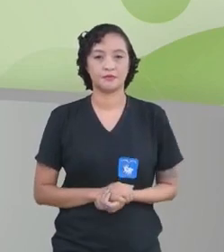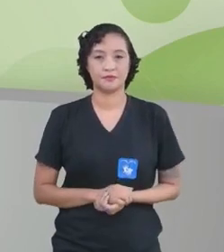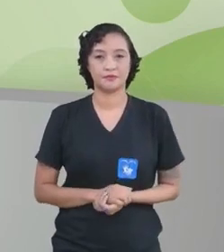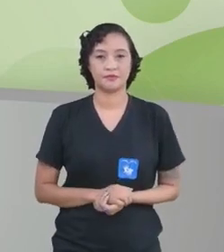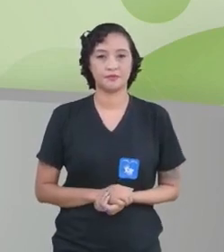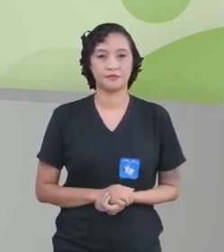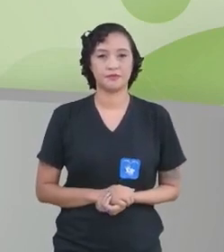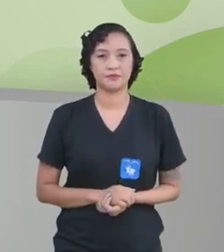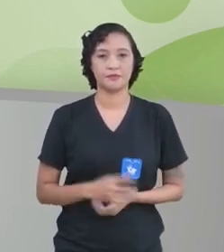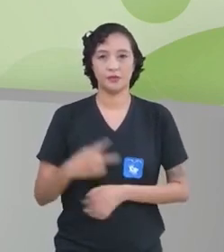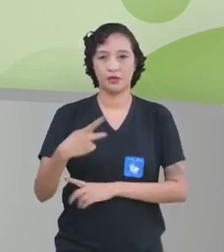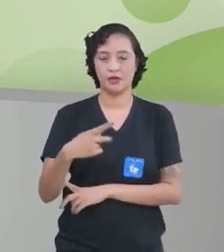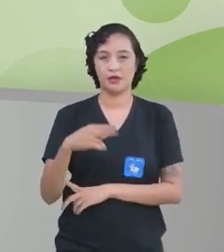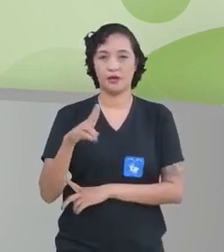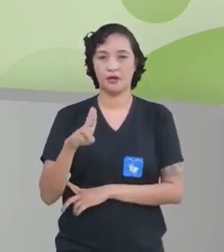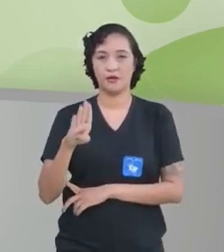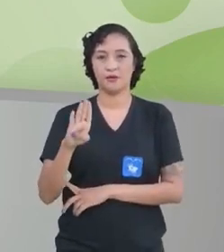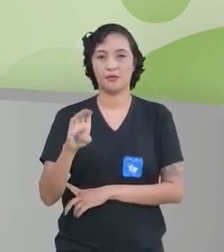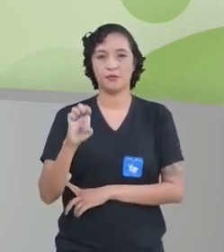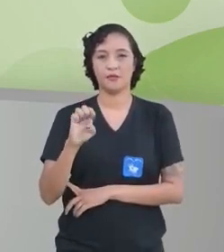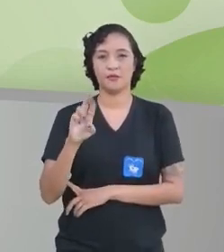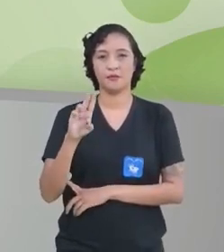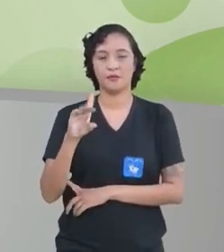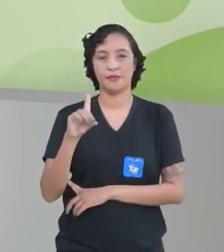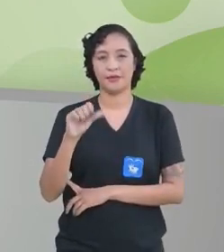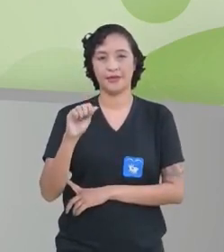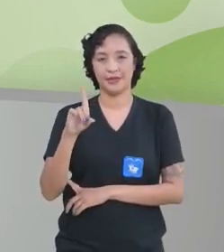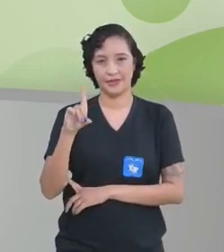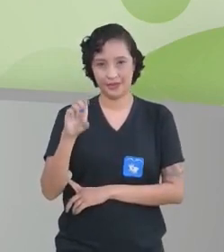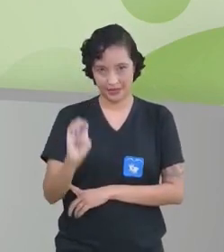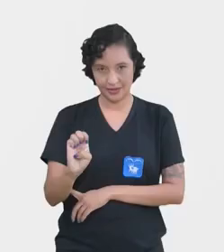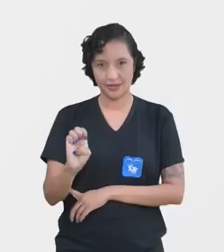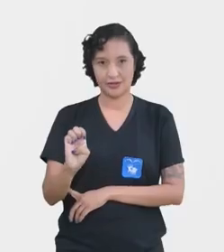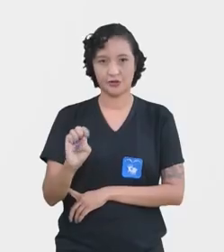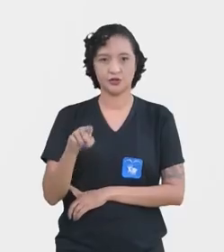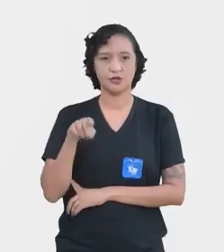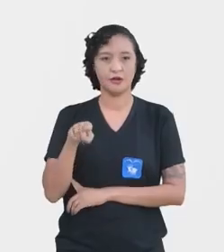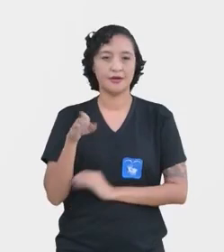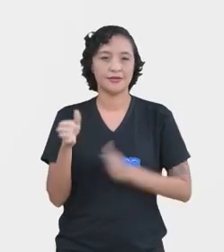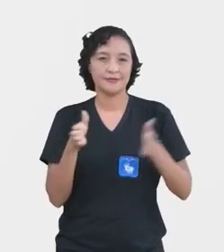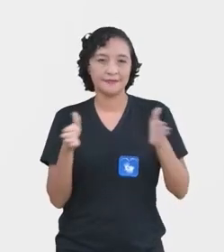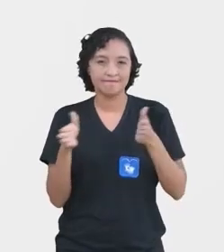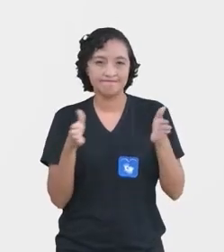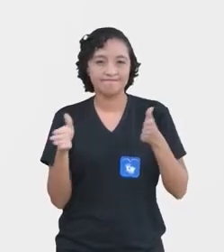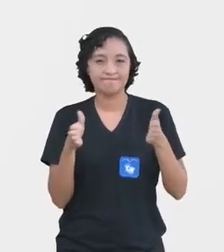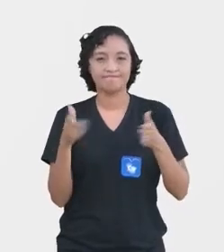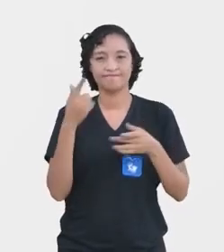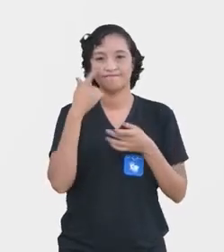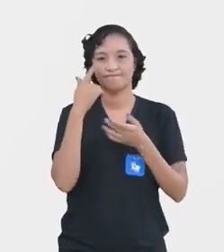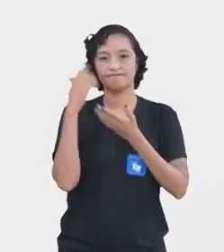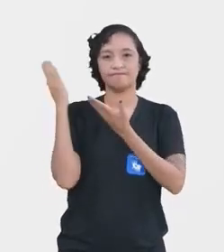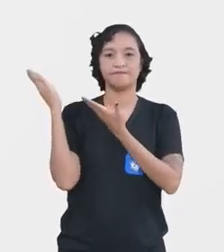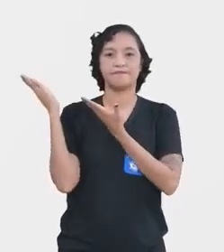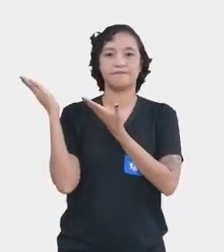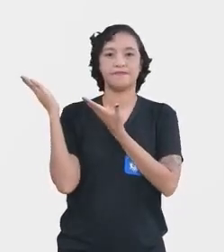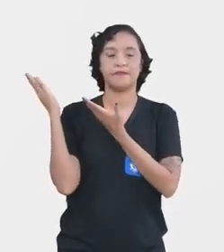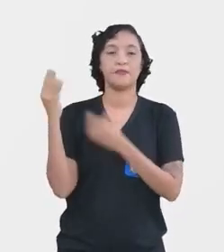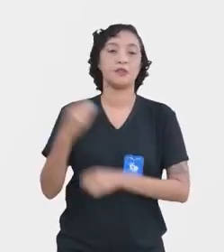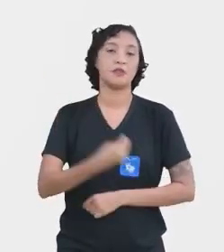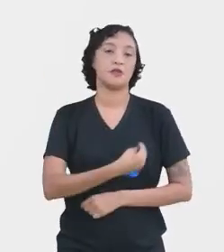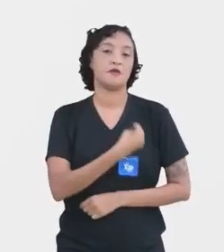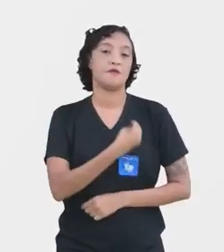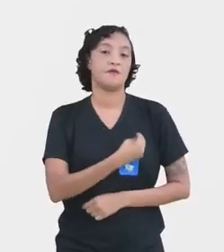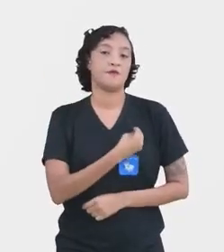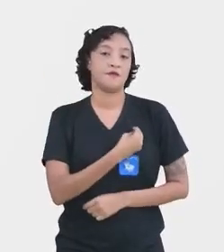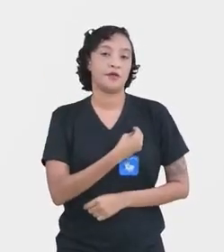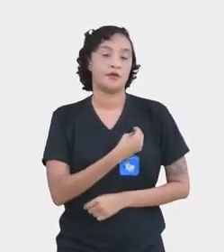vocês, a puberdade, né? Essa fase da puberdade, ela é vivida pelo ser humano entre